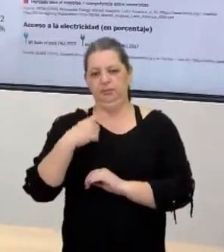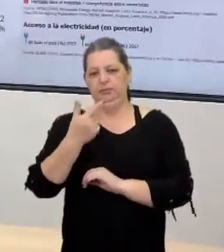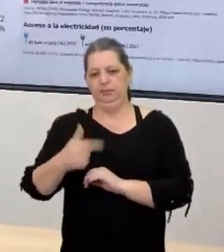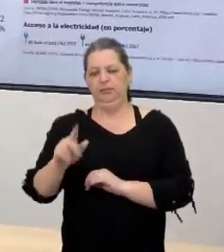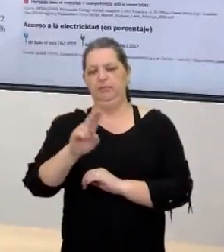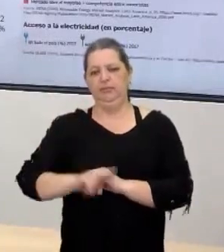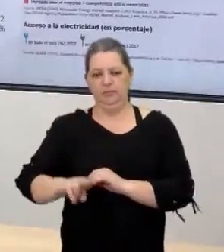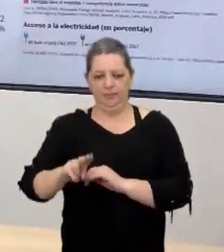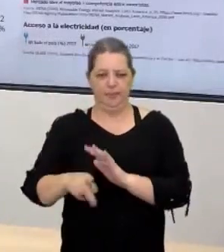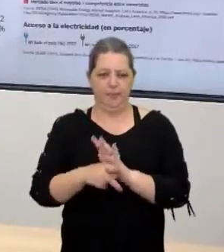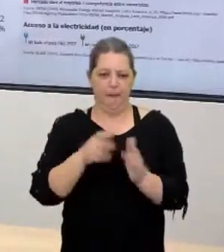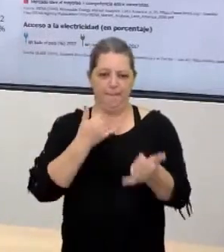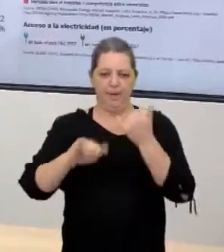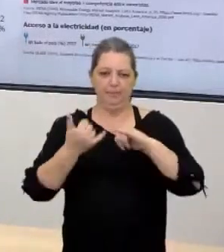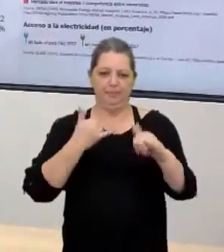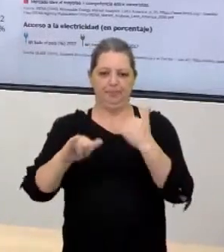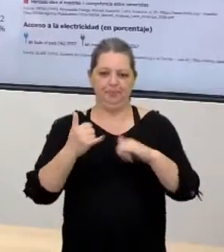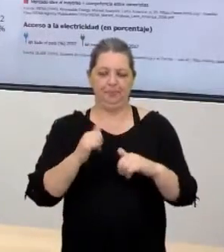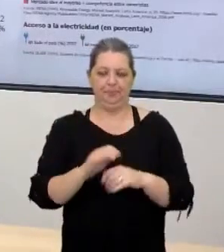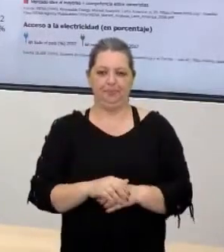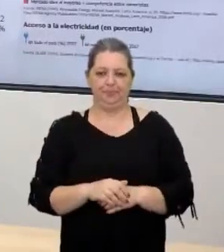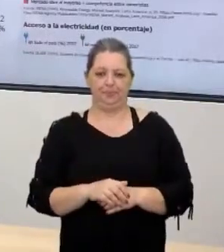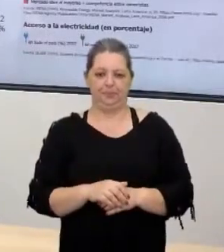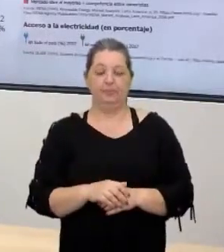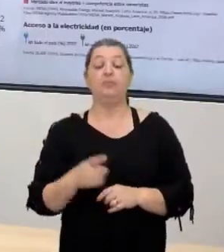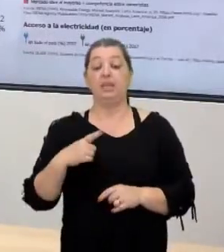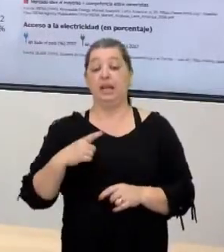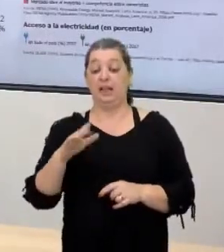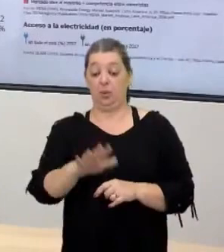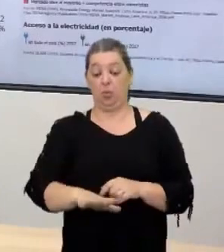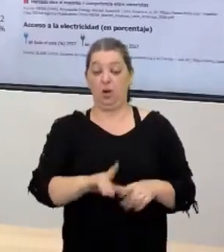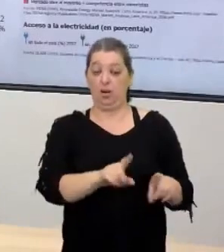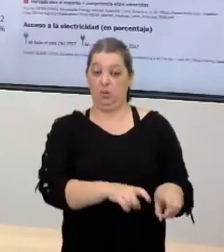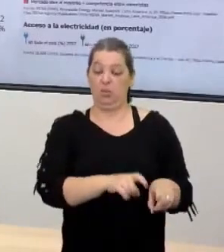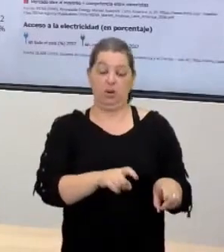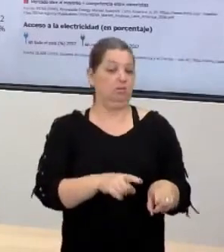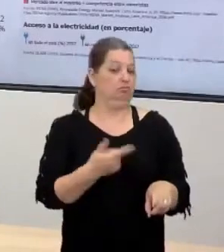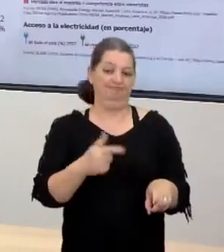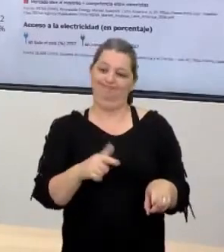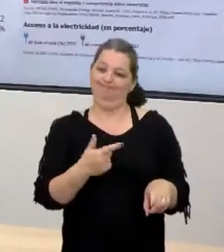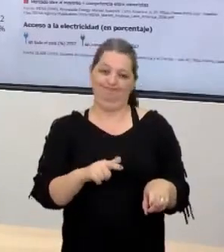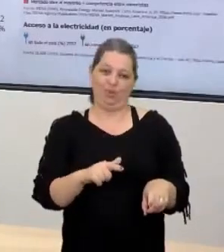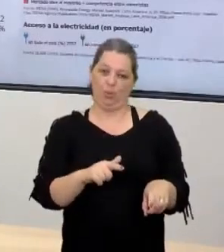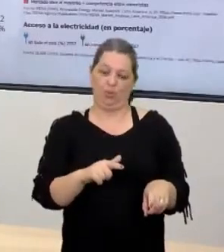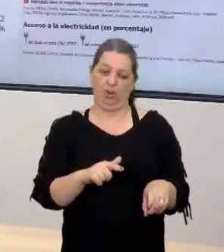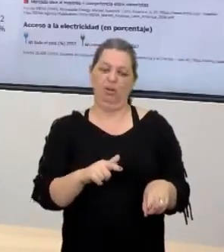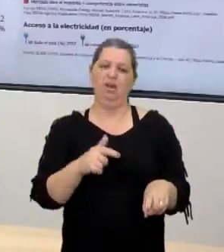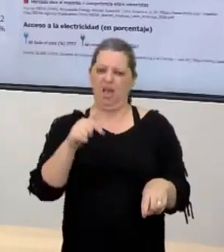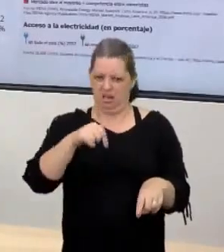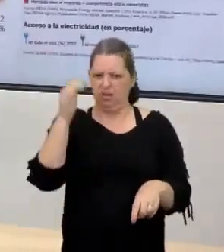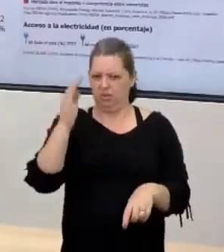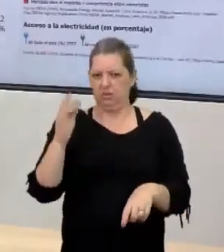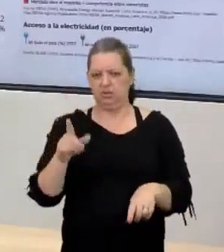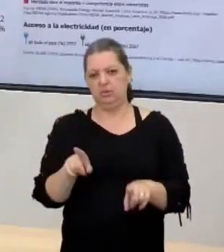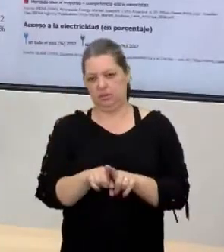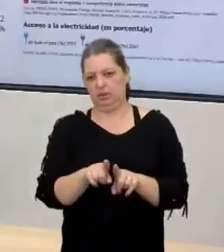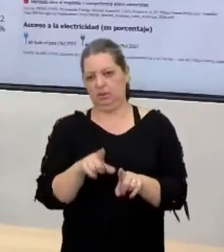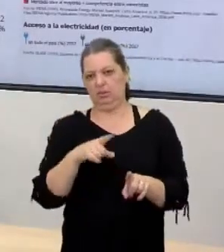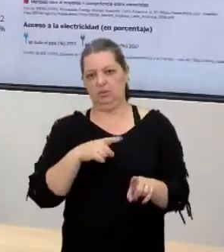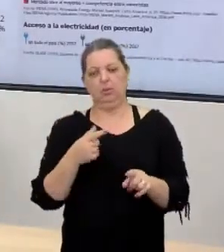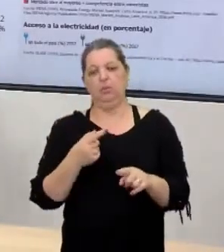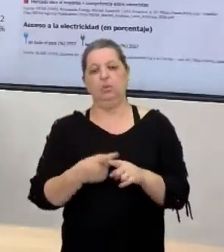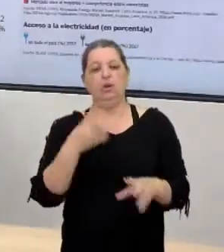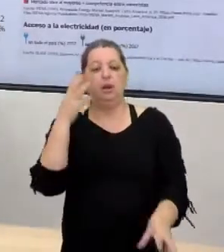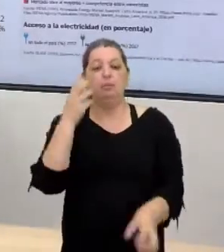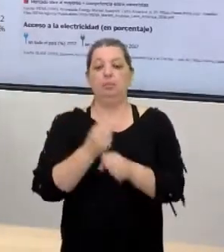energia, né? Apesar que alguns países aí tem uma parte rural que não tem eletricidade. No Brasil também tem, né? Porque se a gente não tem 100%